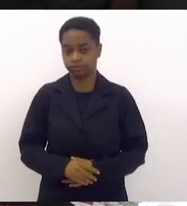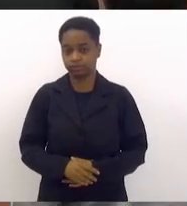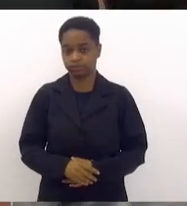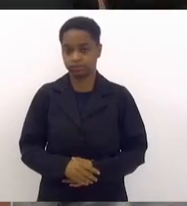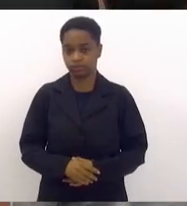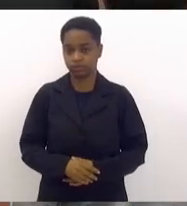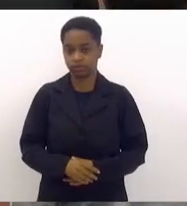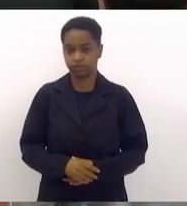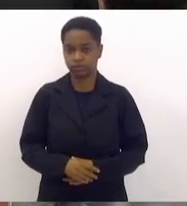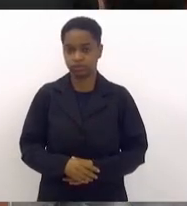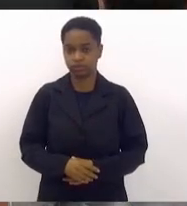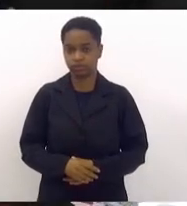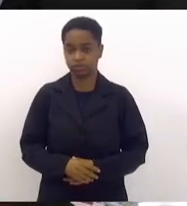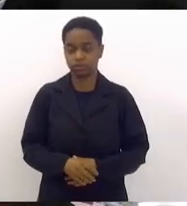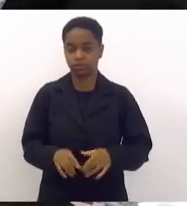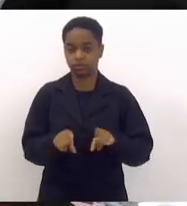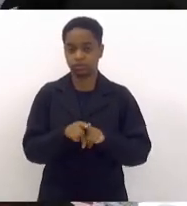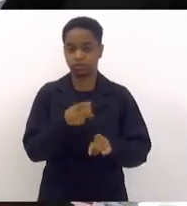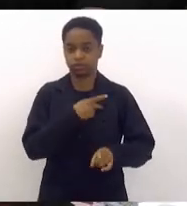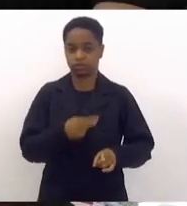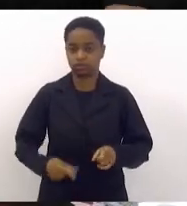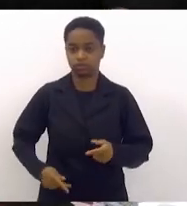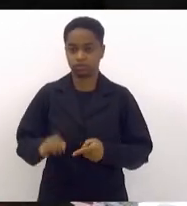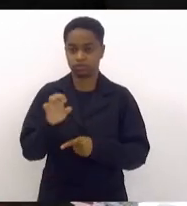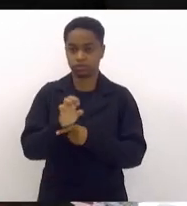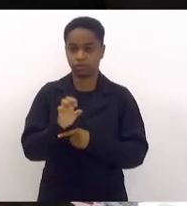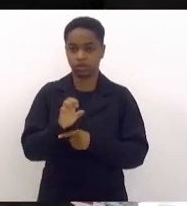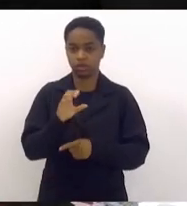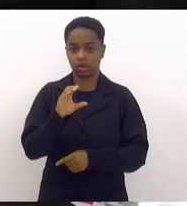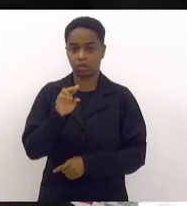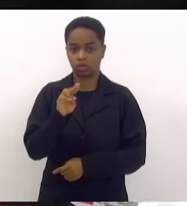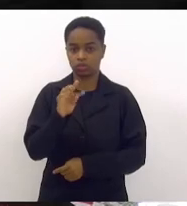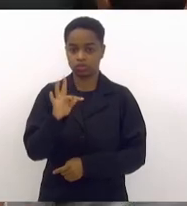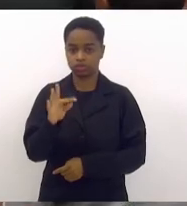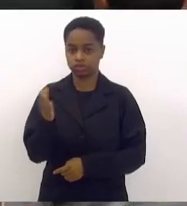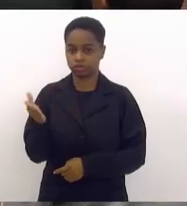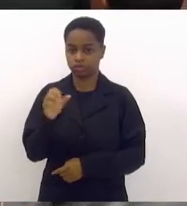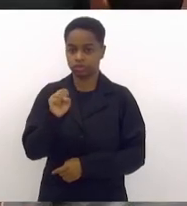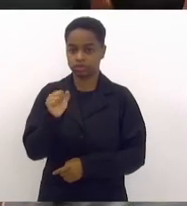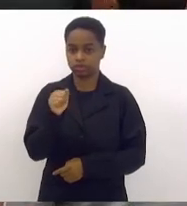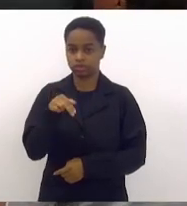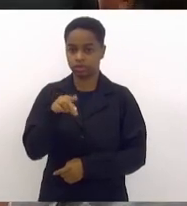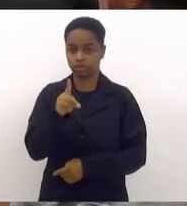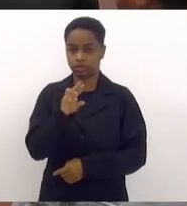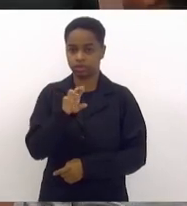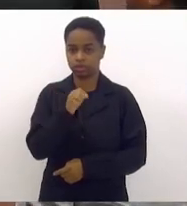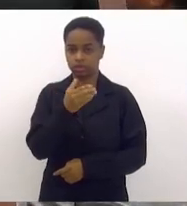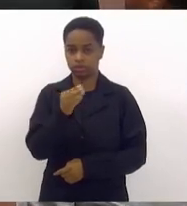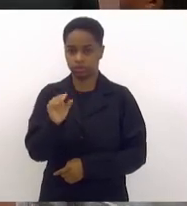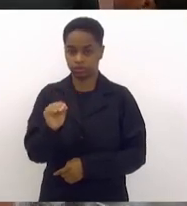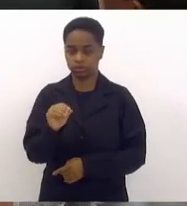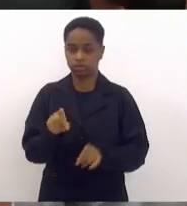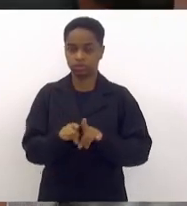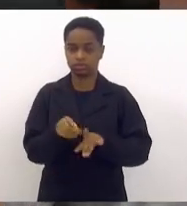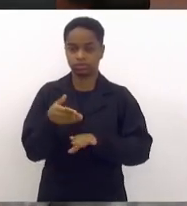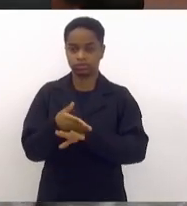imina e o presidente Estadual da C O Sandrão também para fazer parte